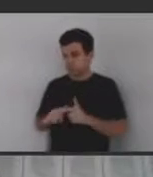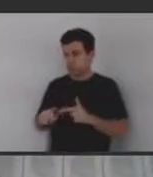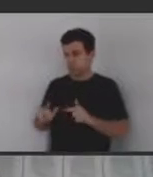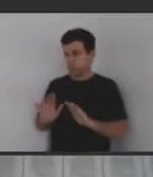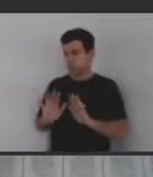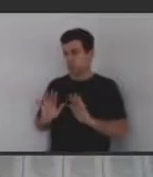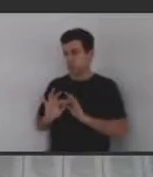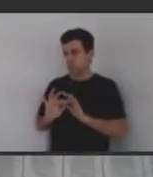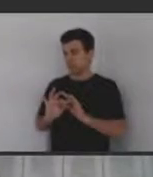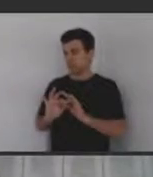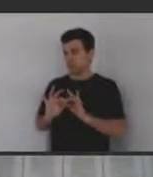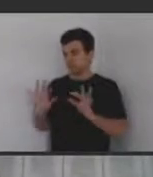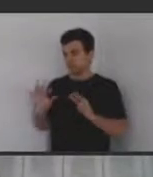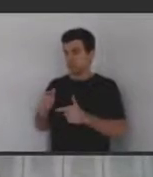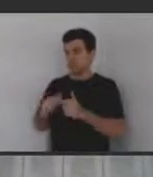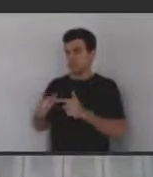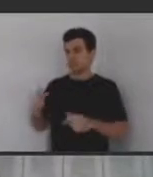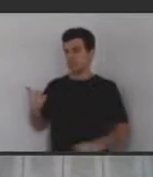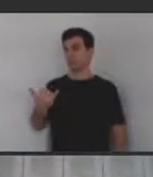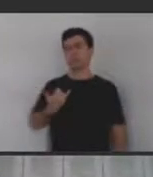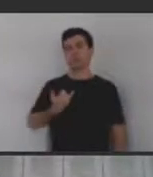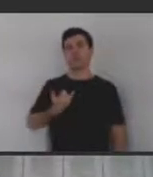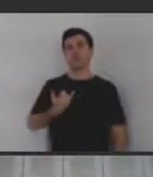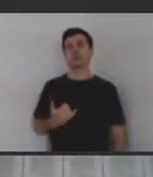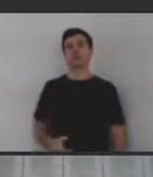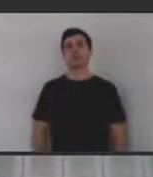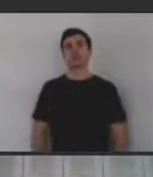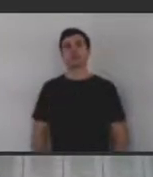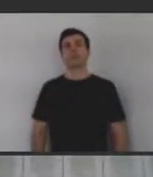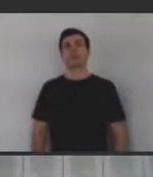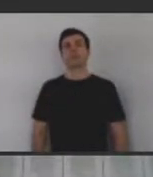Qualquer coisa, nos avise. Deixa eu ver se